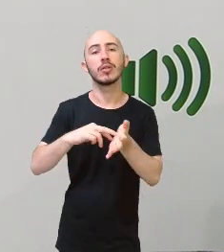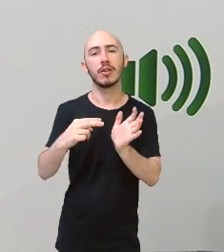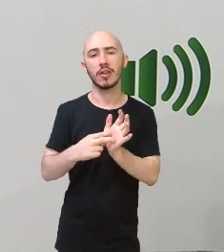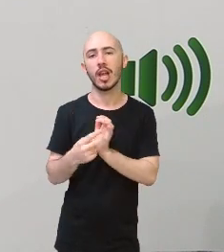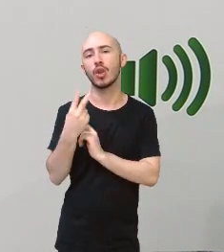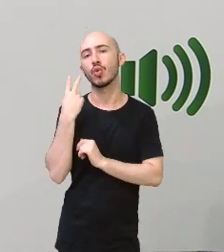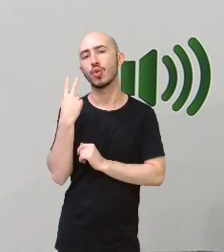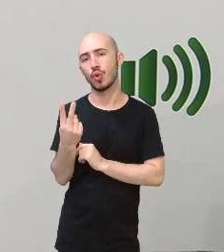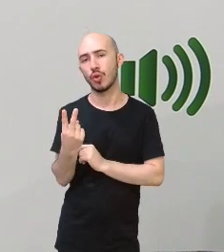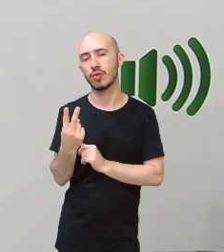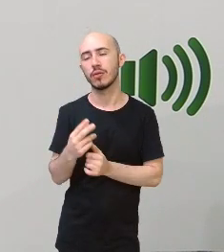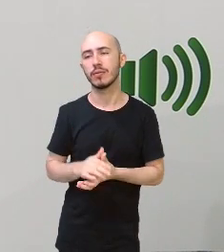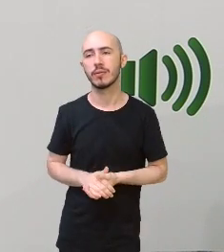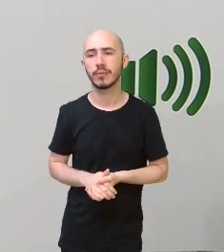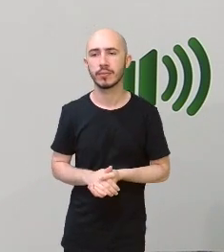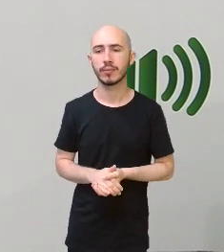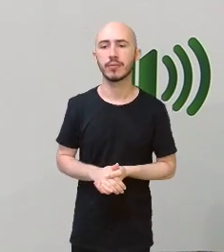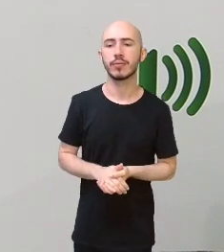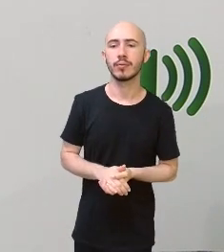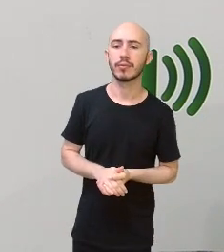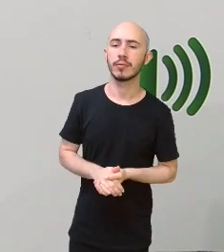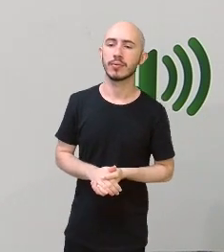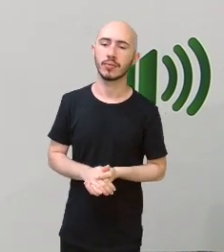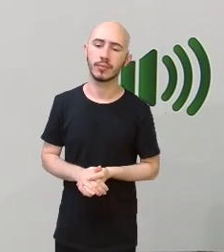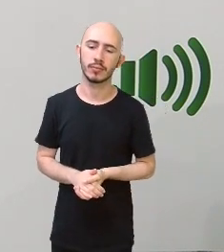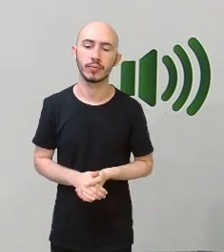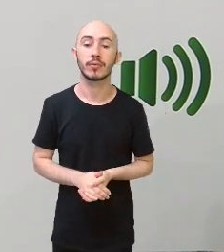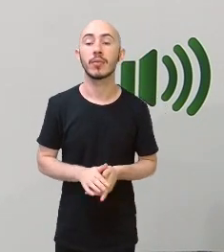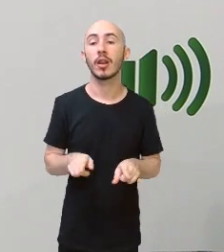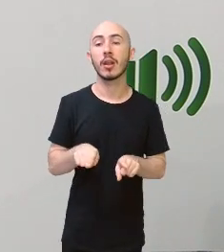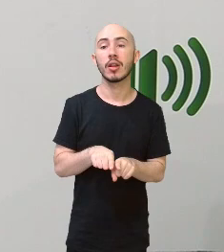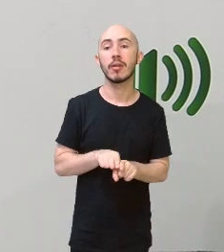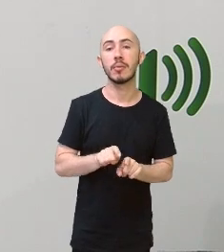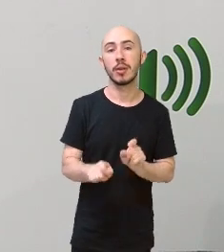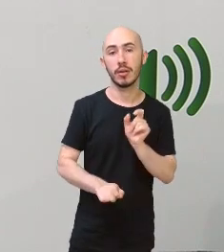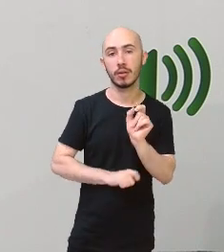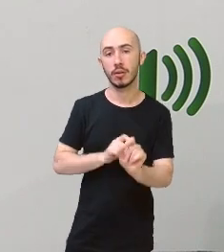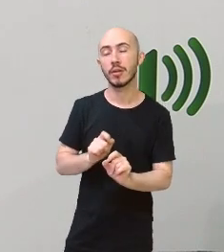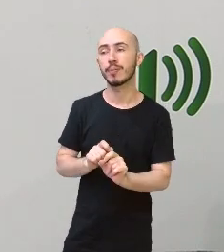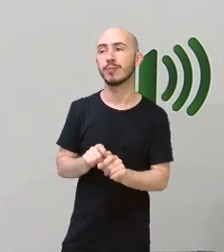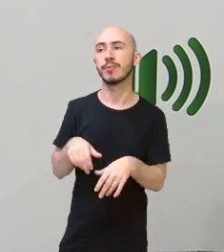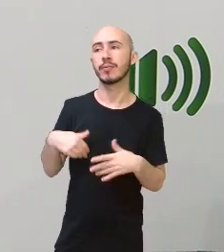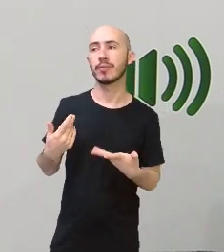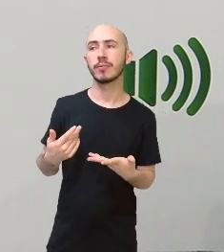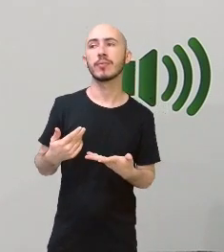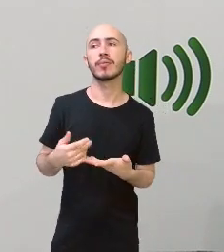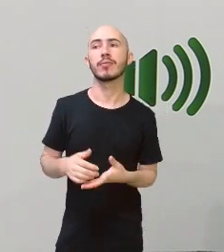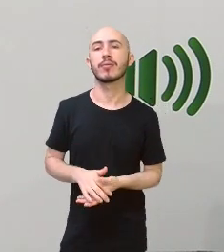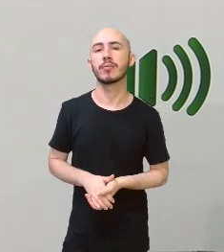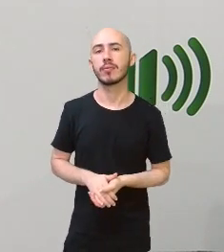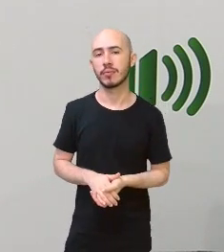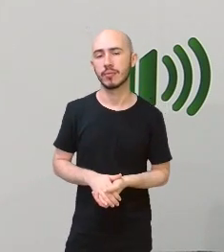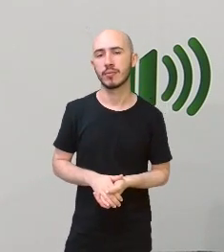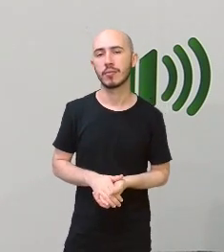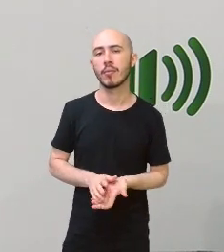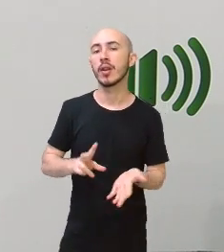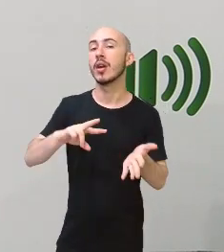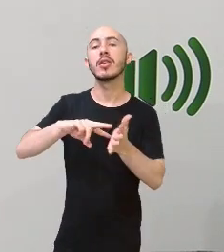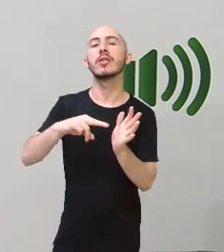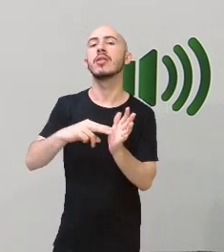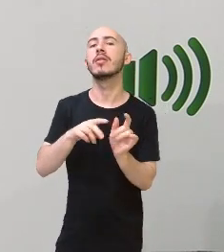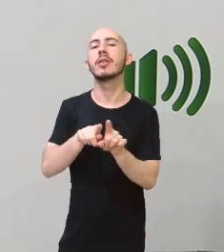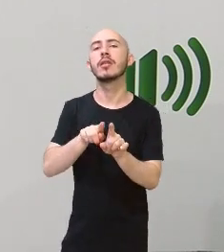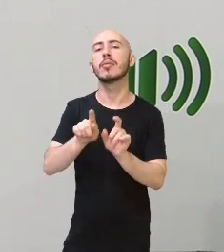outro significado da palavra. Aí a gente segue também ainda nesse mesmo verbete. Vê, o que ele está falando